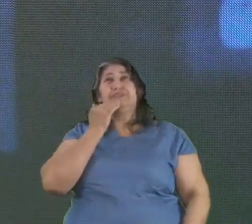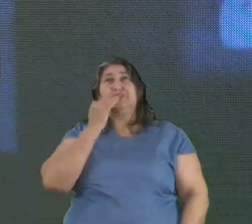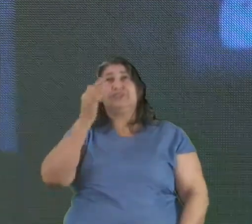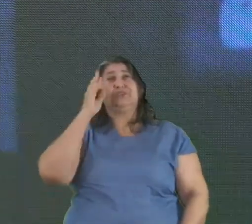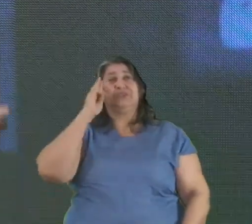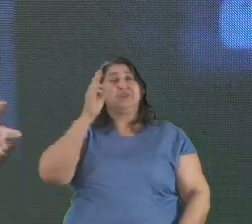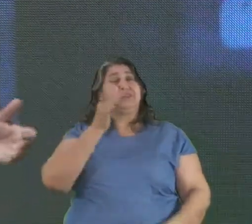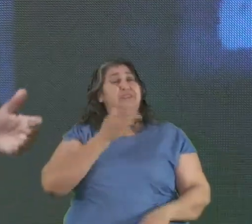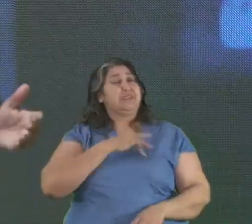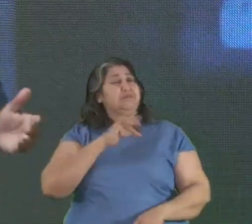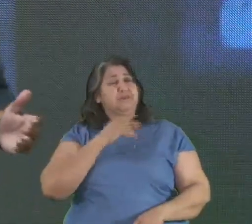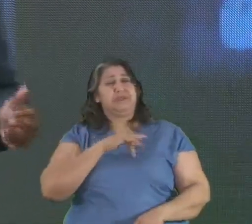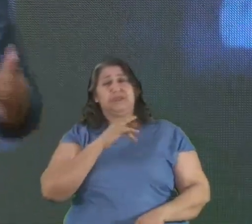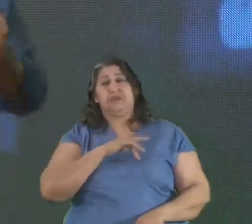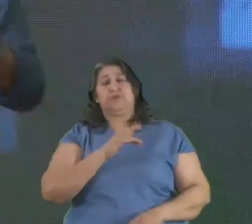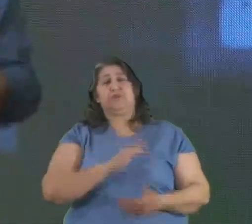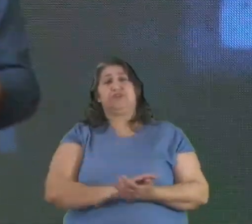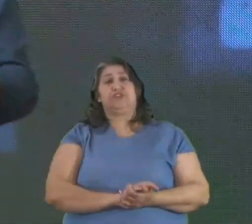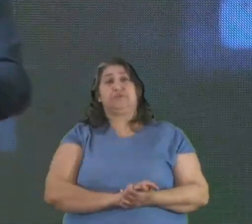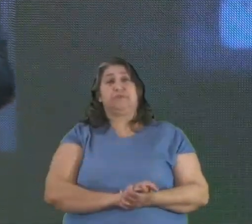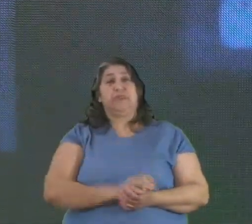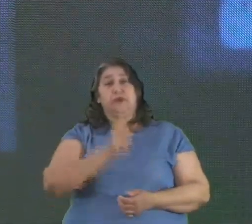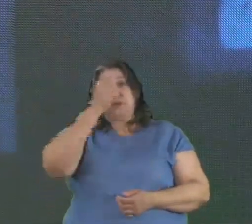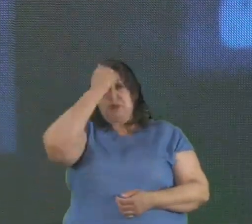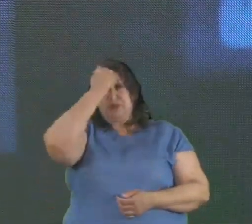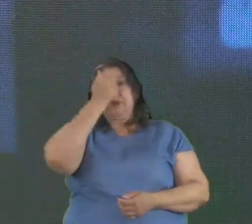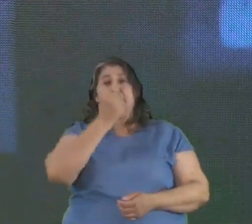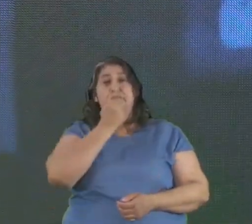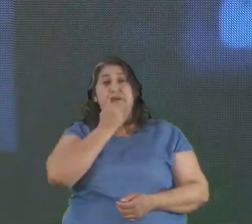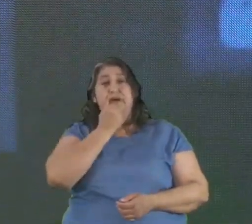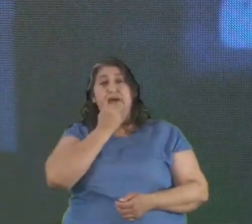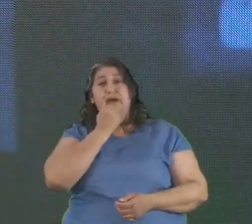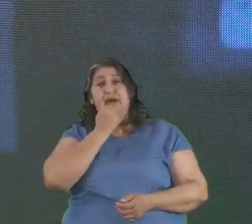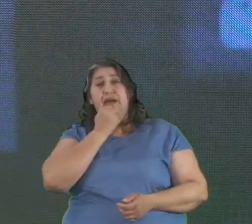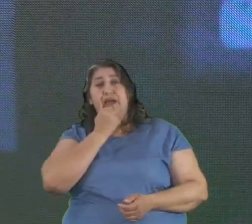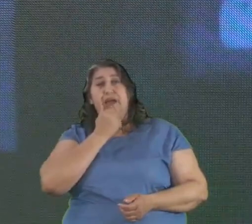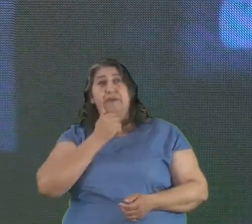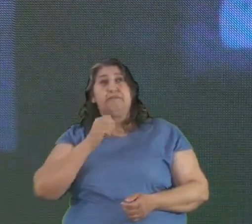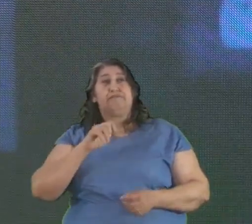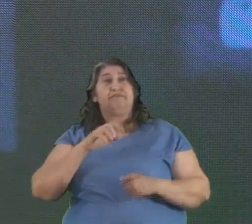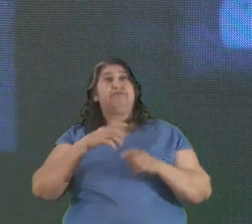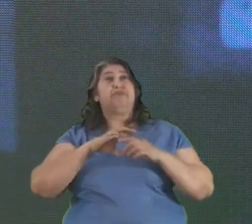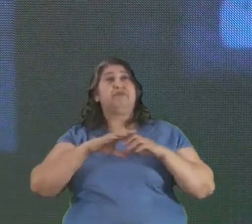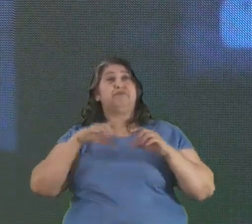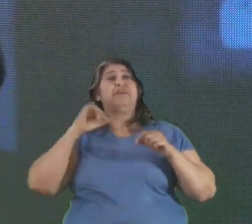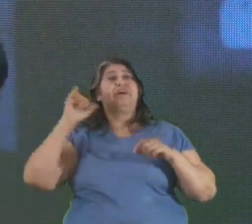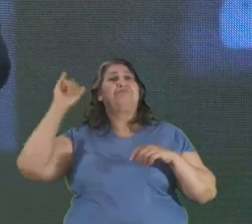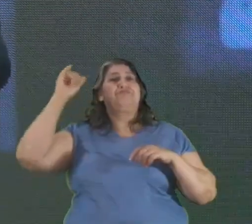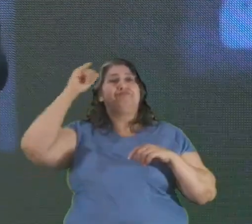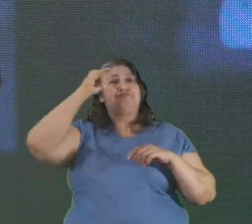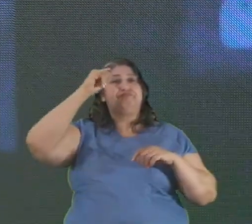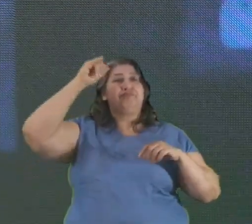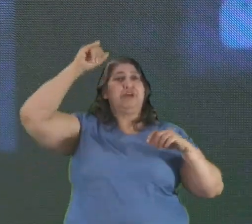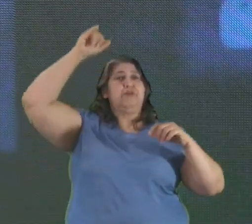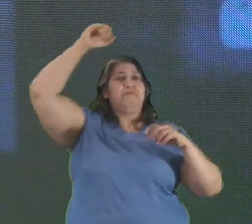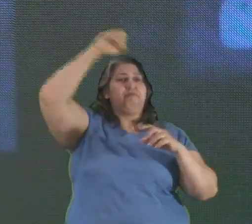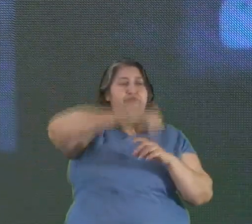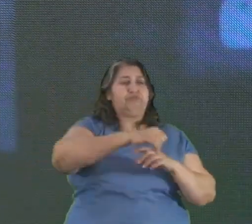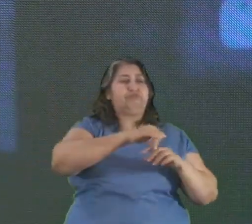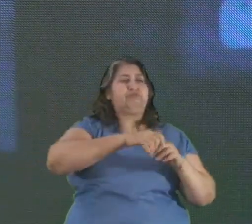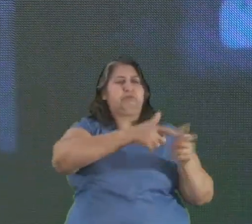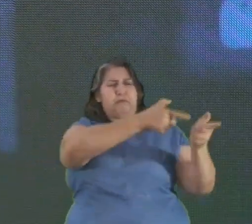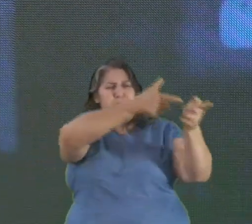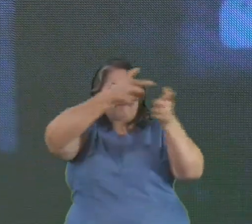misericórdia. Para que vocês tenham ideia, o Hamas atacou pelo ar, pela terra e pela